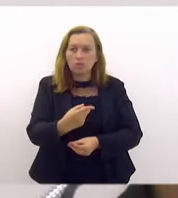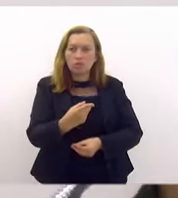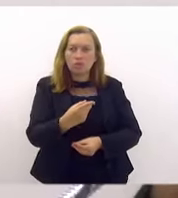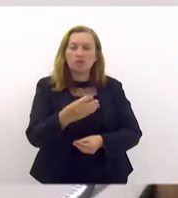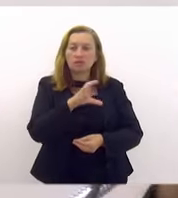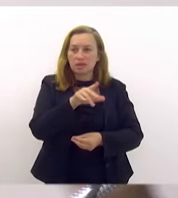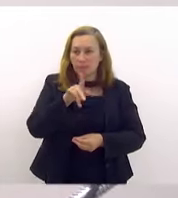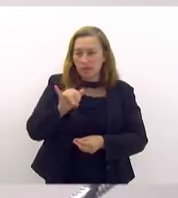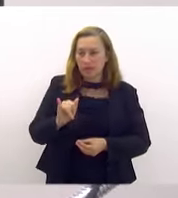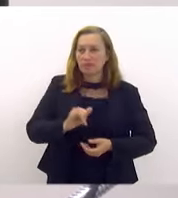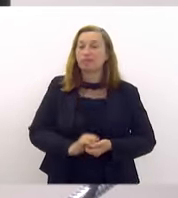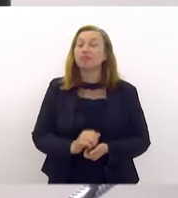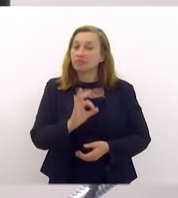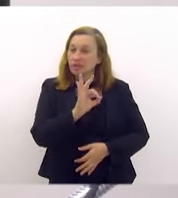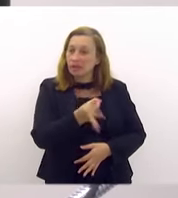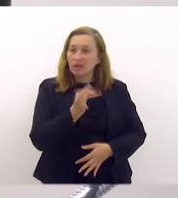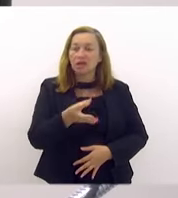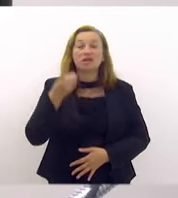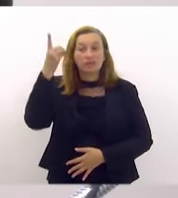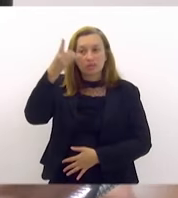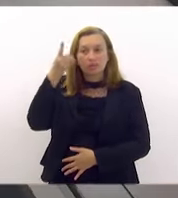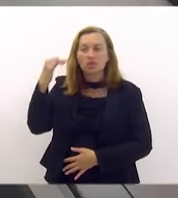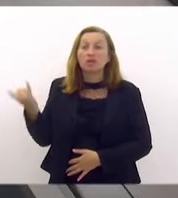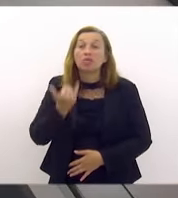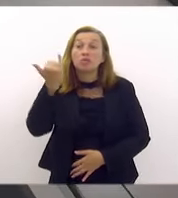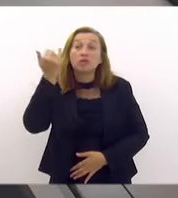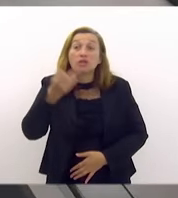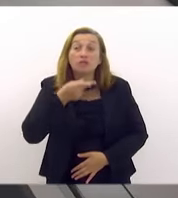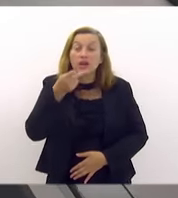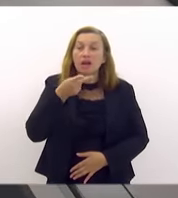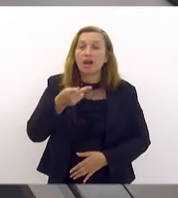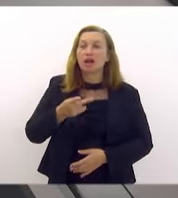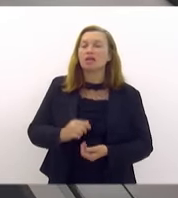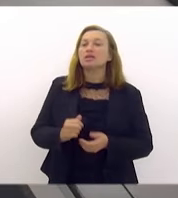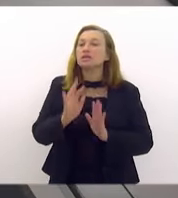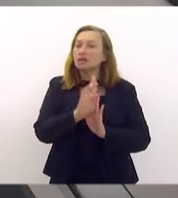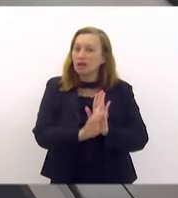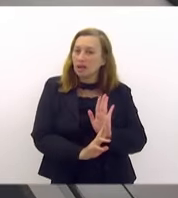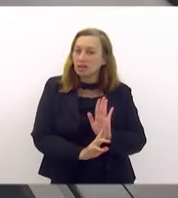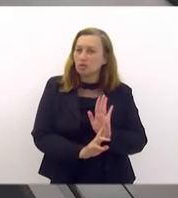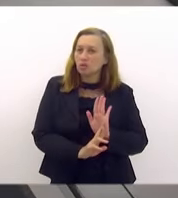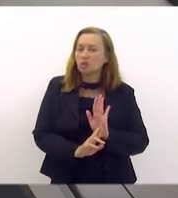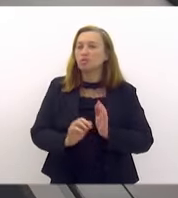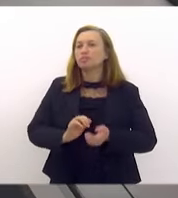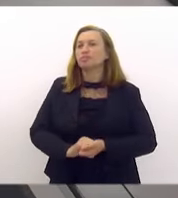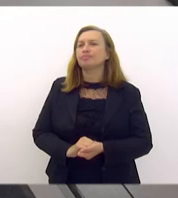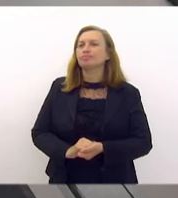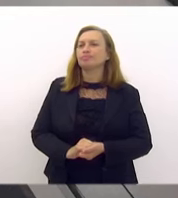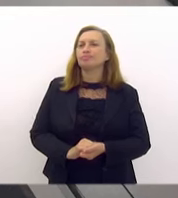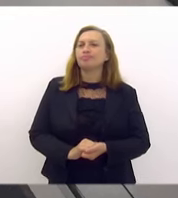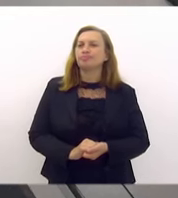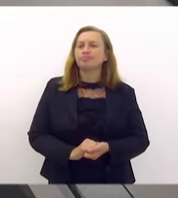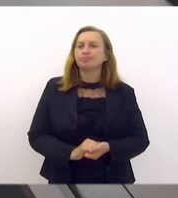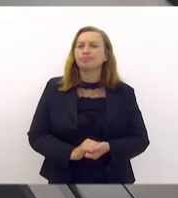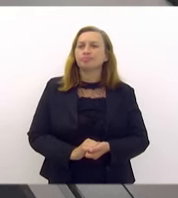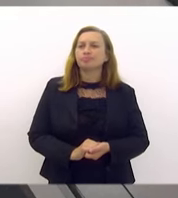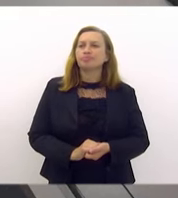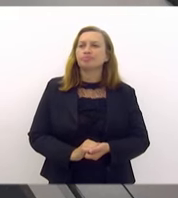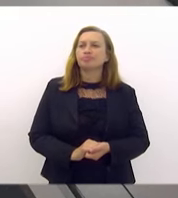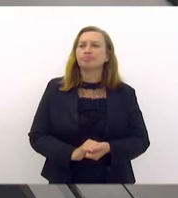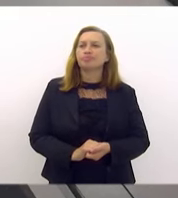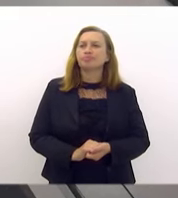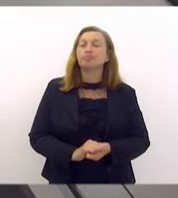CPI Tá certo Deputado importante dizer que esse relatório e Já